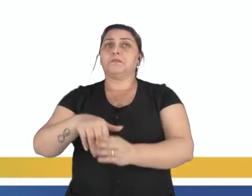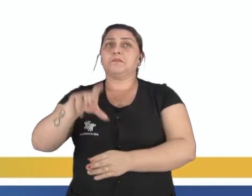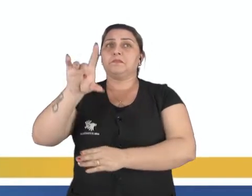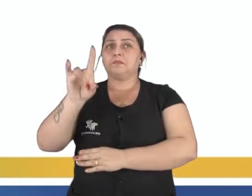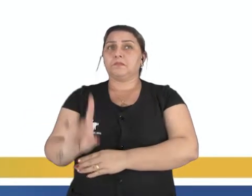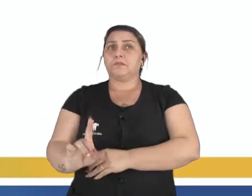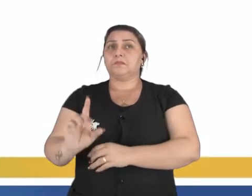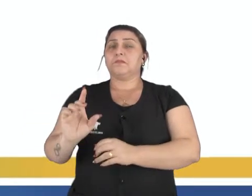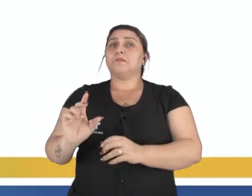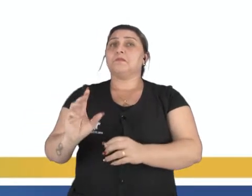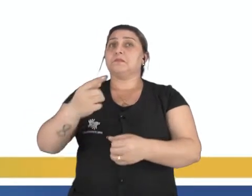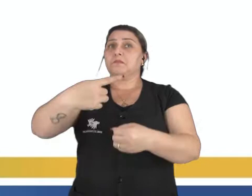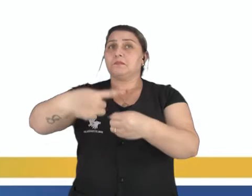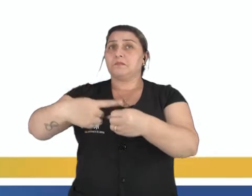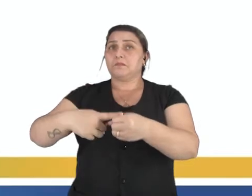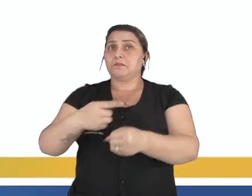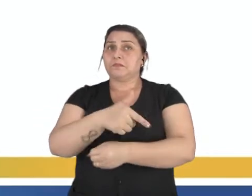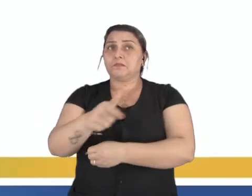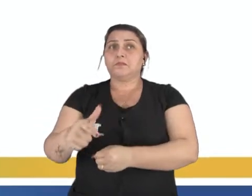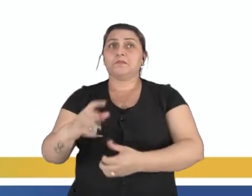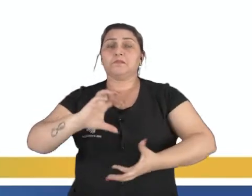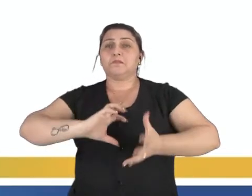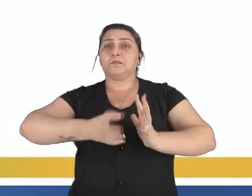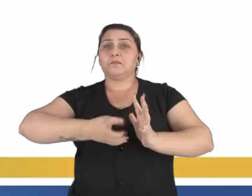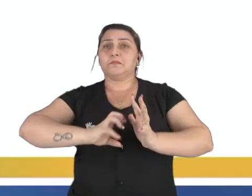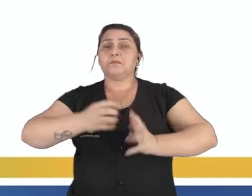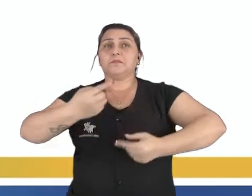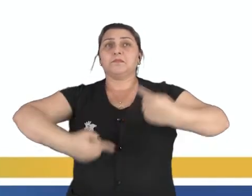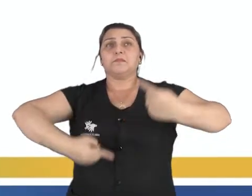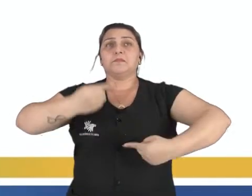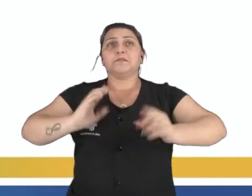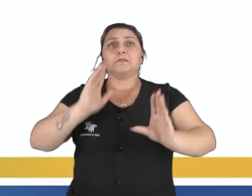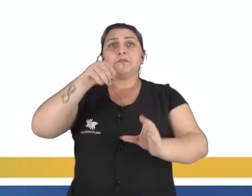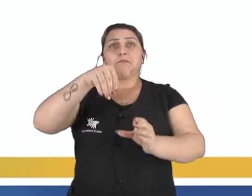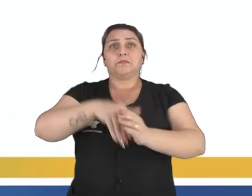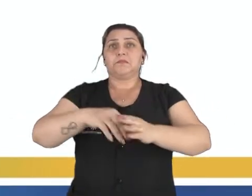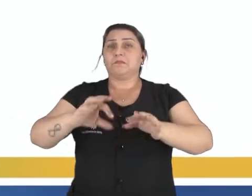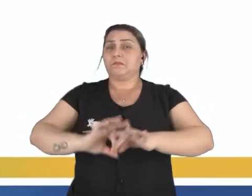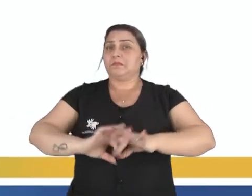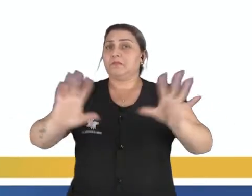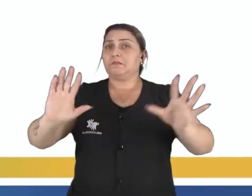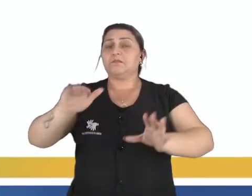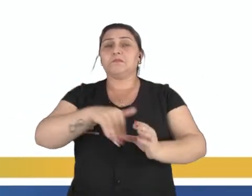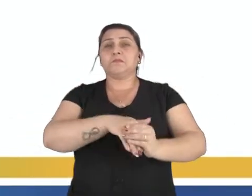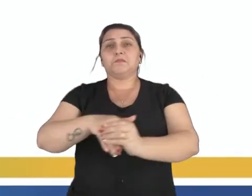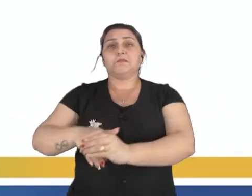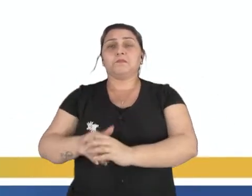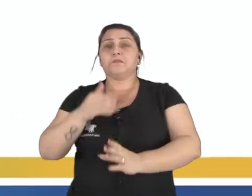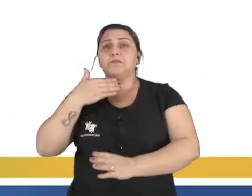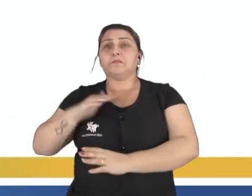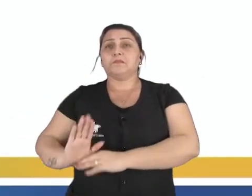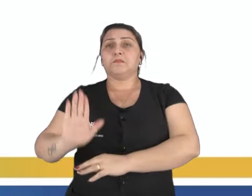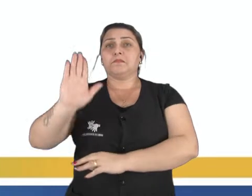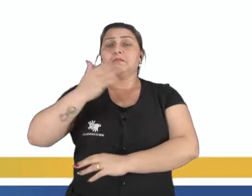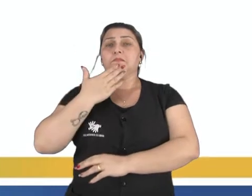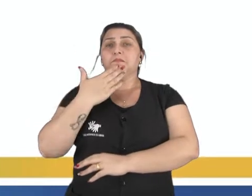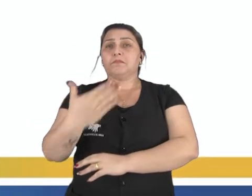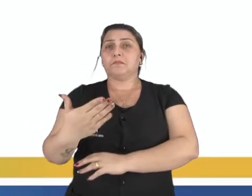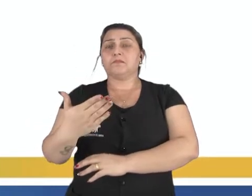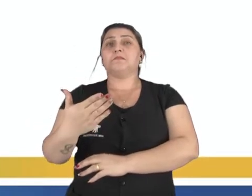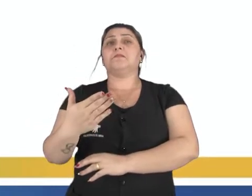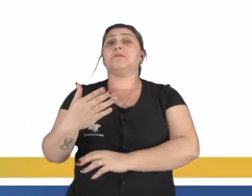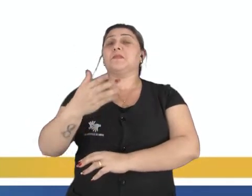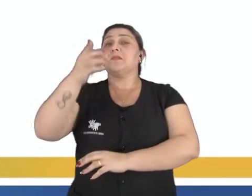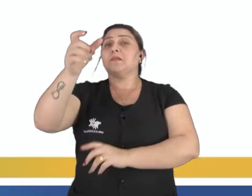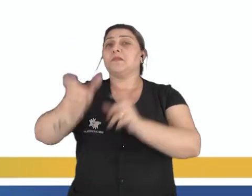apenas no âmbito municipal, não existiam partidos políticos, o voto era aberto e as eleições contavam apenas com a participação de